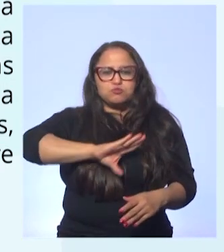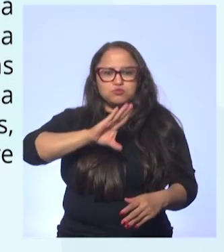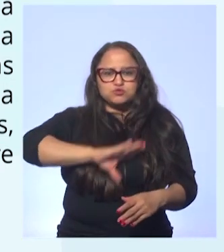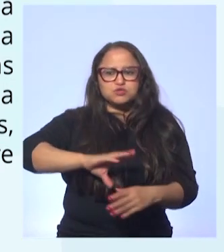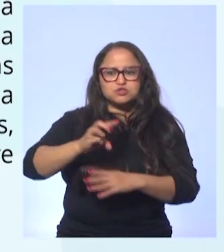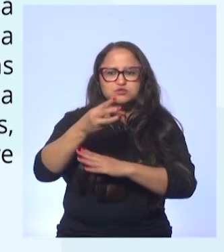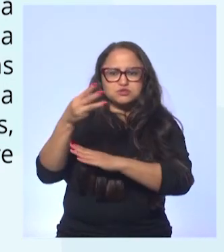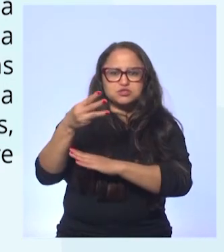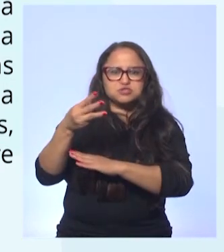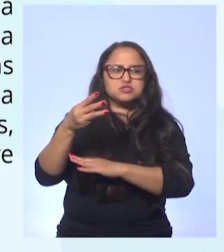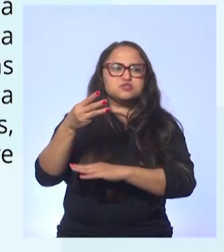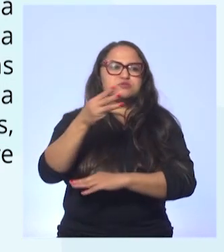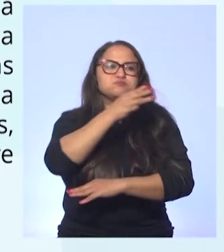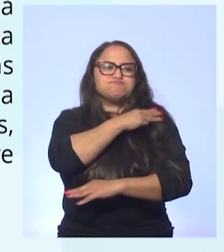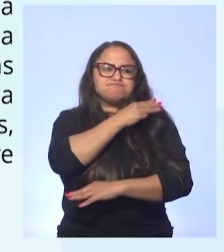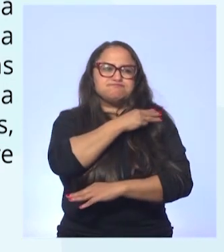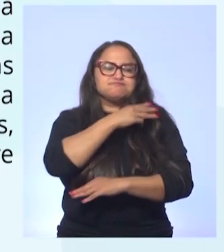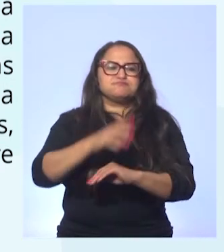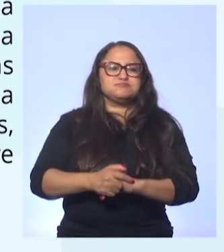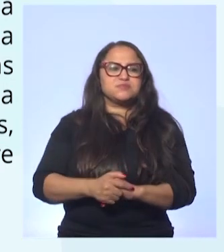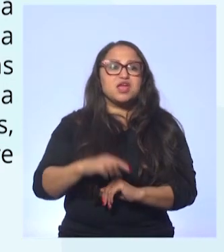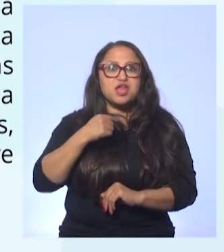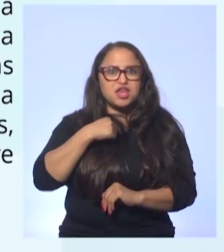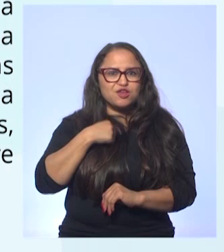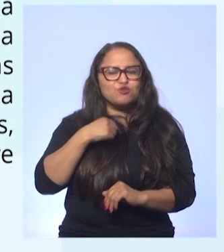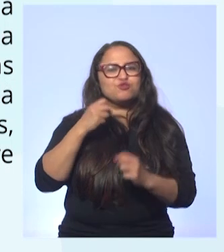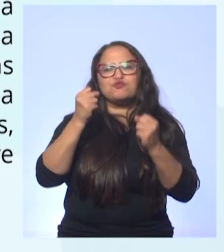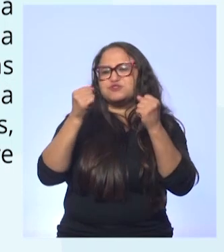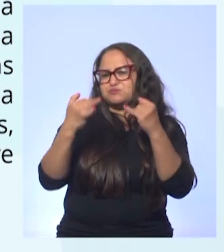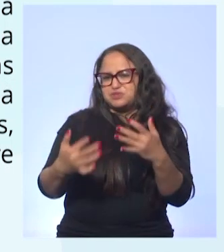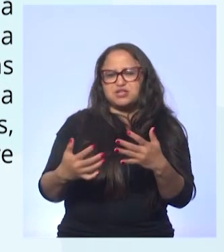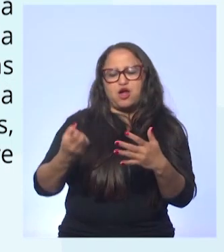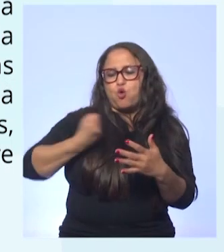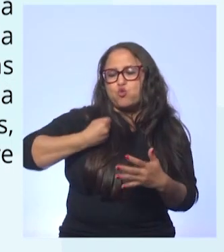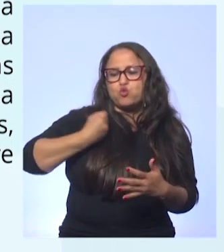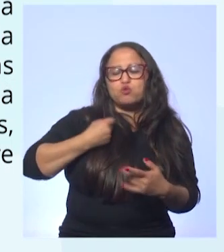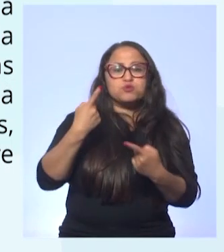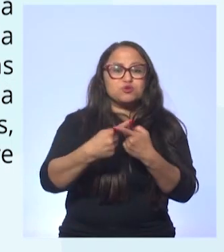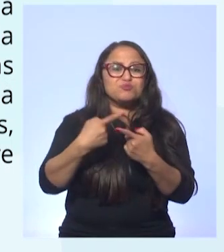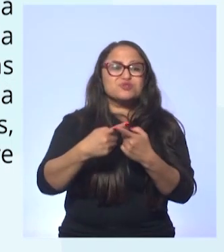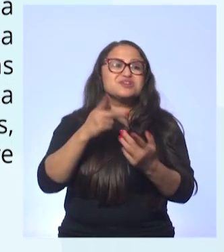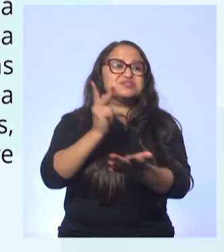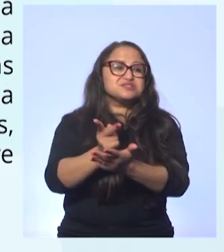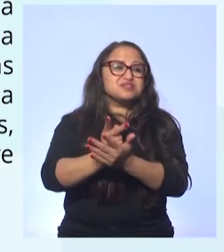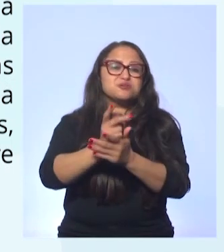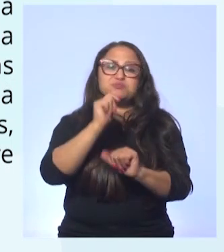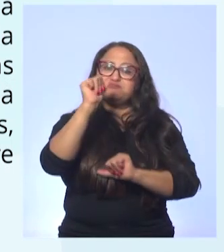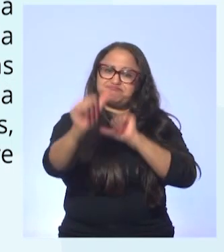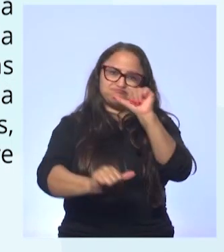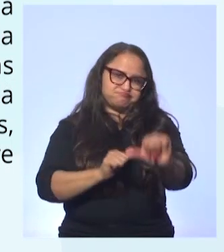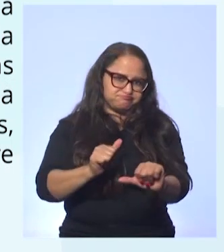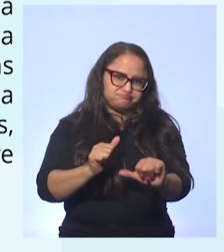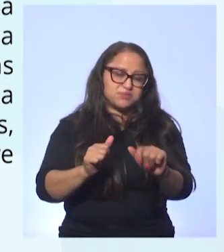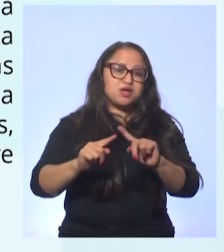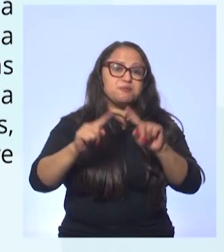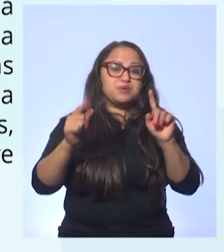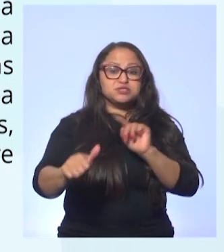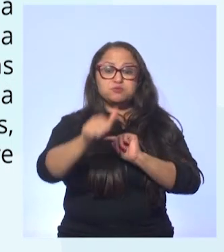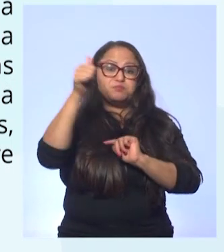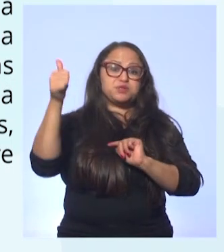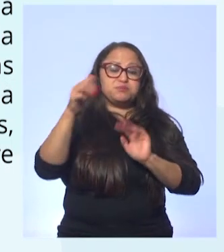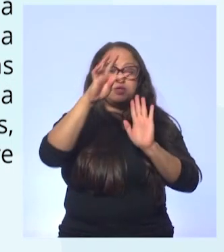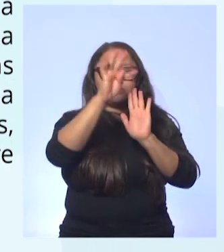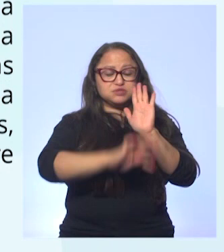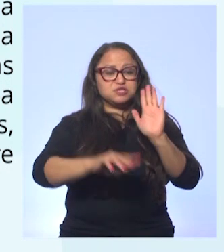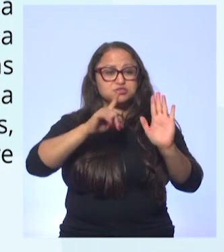3ª série do ensino médio. Eu não vou falar a página, porque sempre está trocado aqui para a gente. Mas é o primeiro texto que aparece lá na